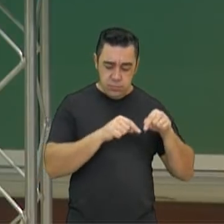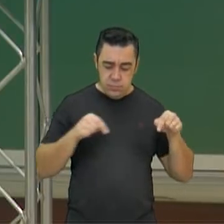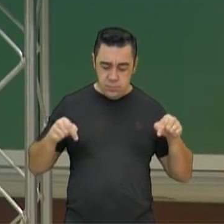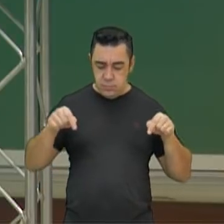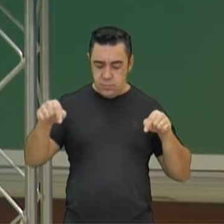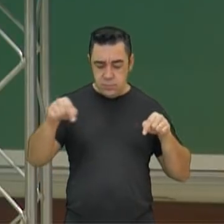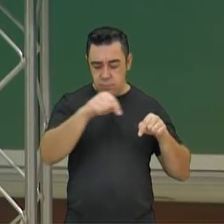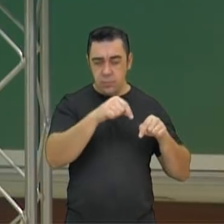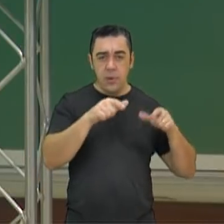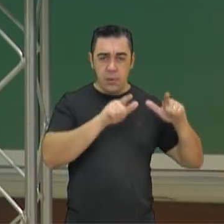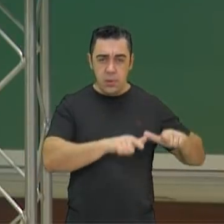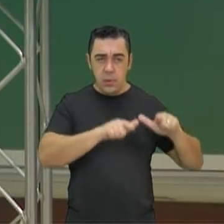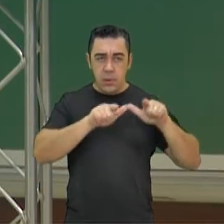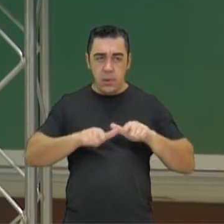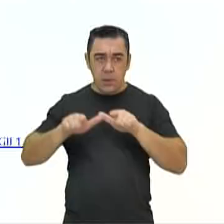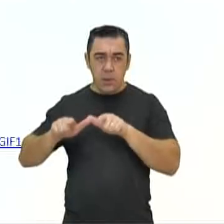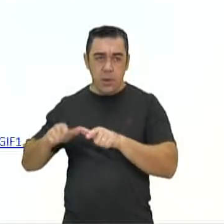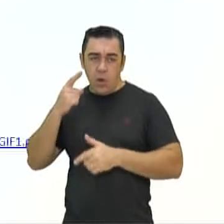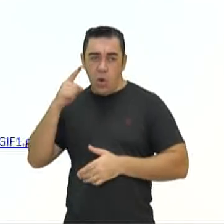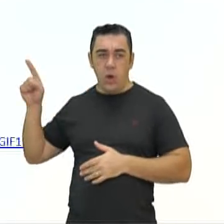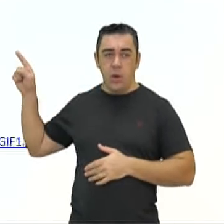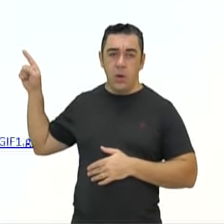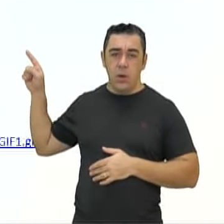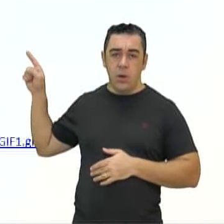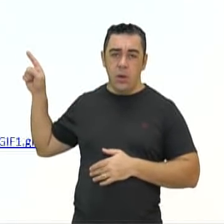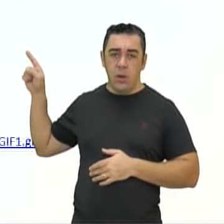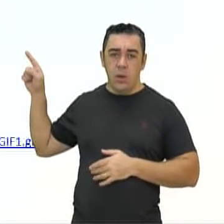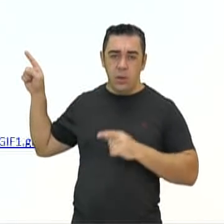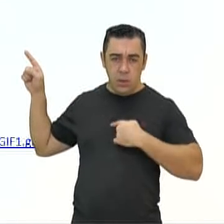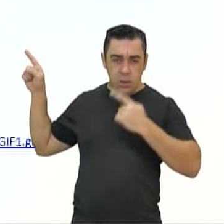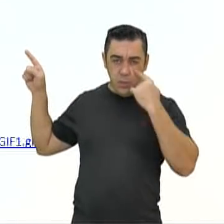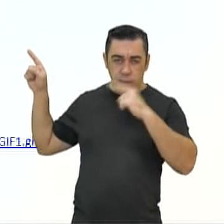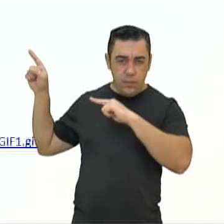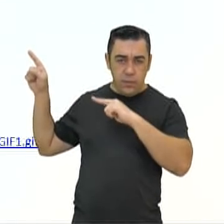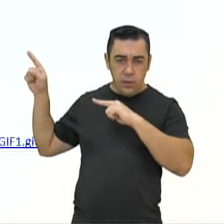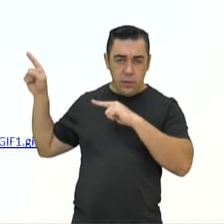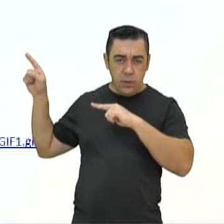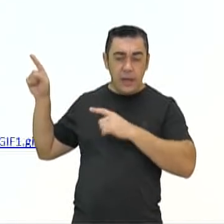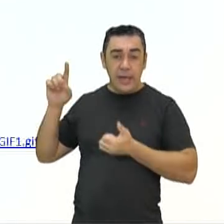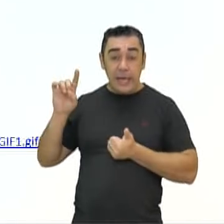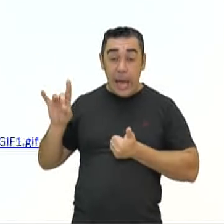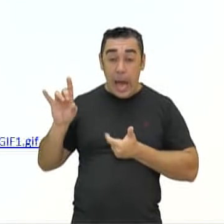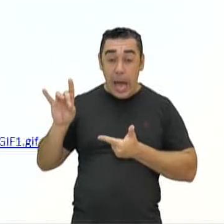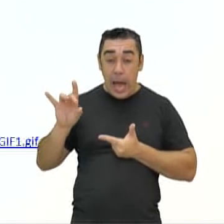gente vê lá o GIF da movimentação da casinha ali, ó. Cada